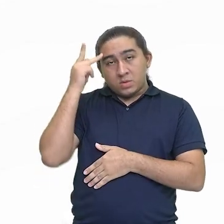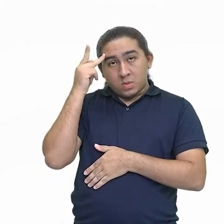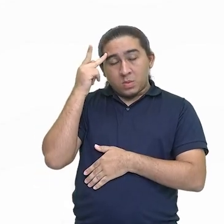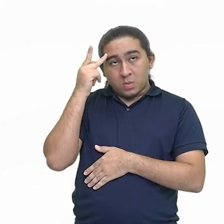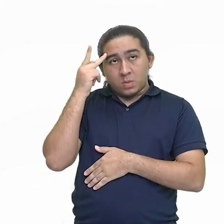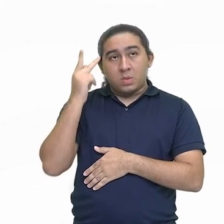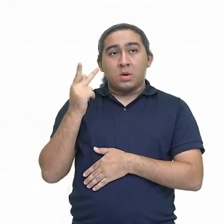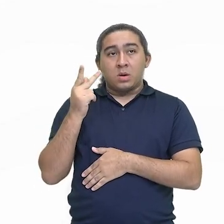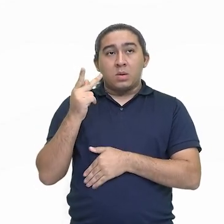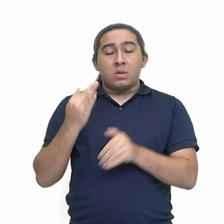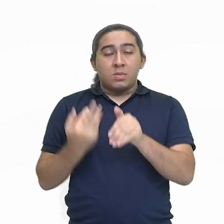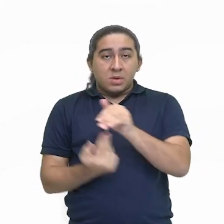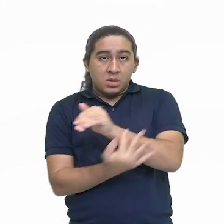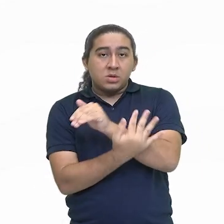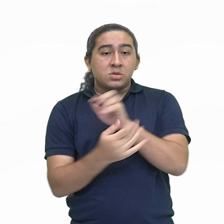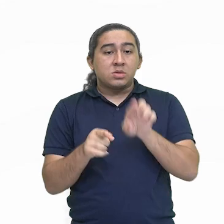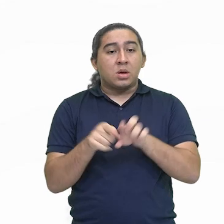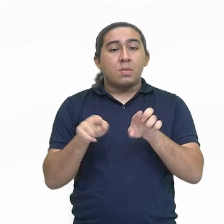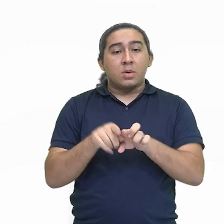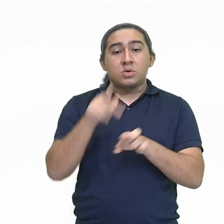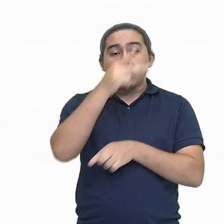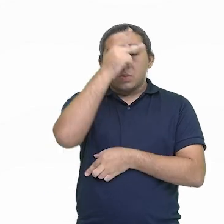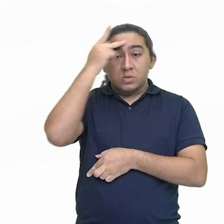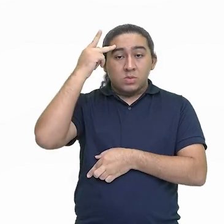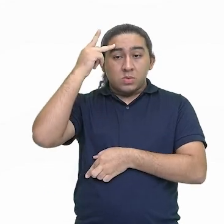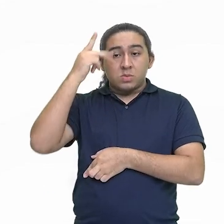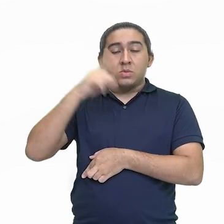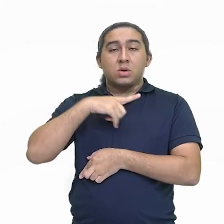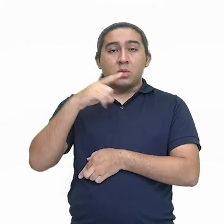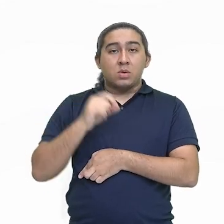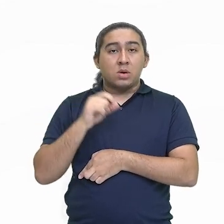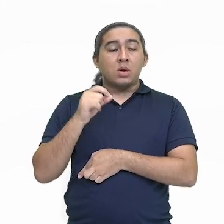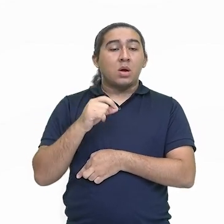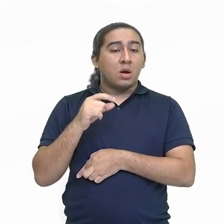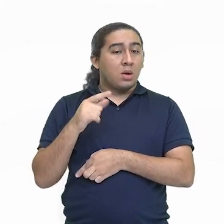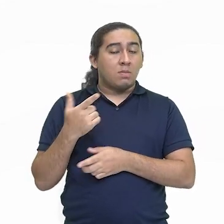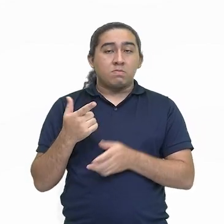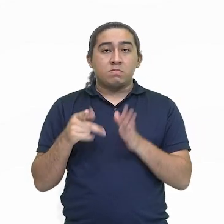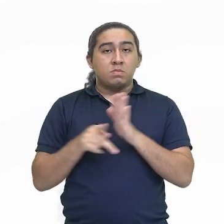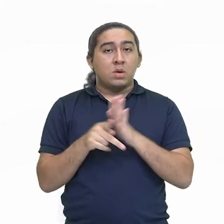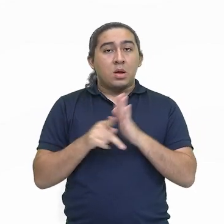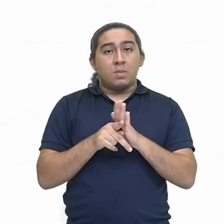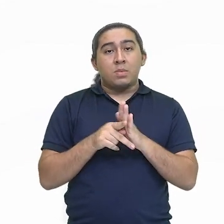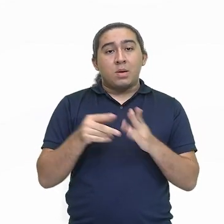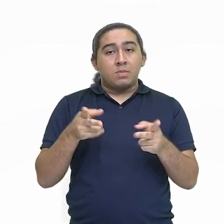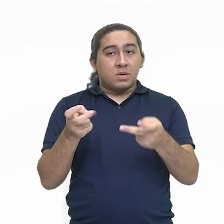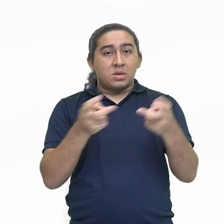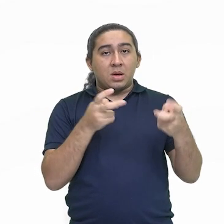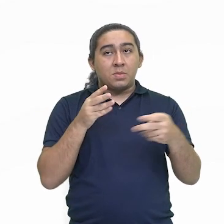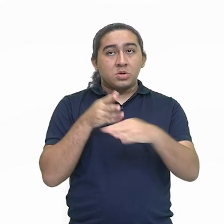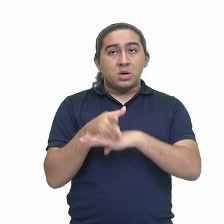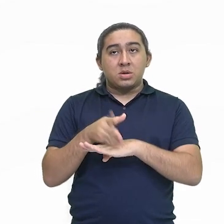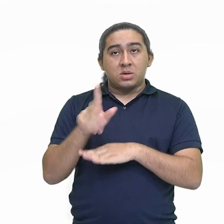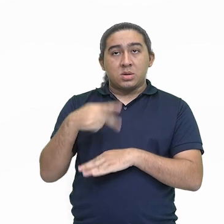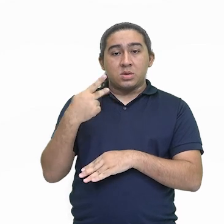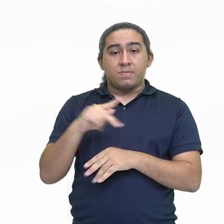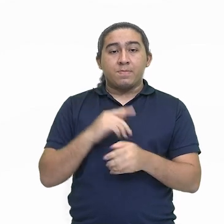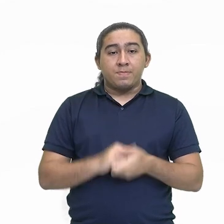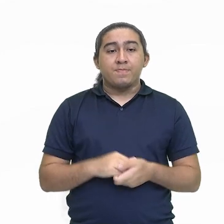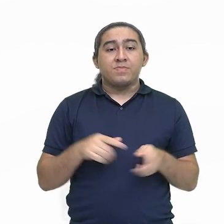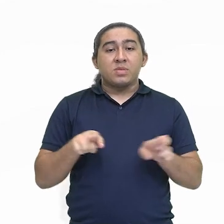né, e também para as pessoas ali que estão recebendo esses migrantes. E aí nós temos as políticas de controle